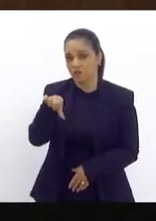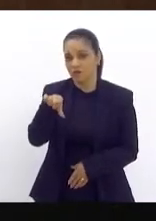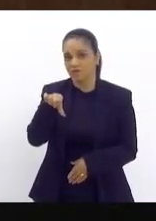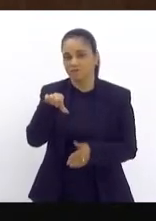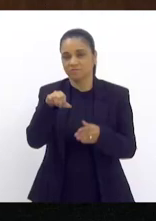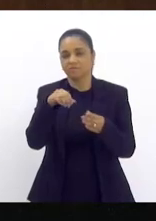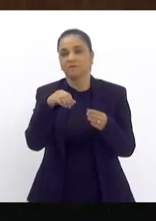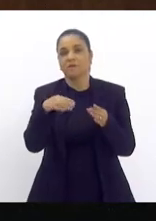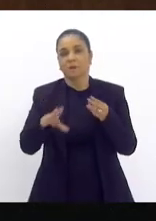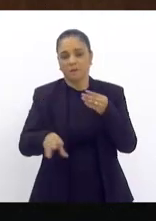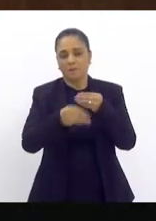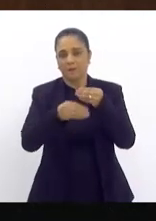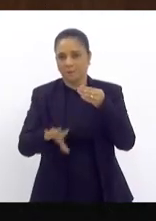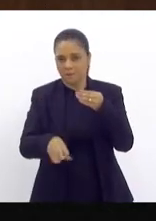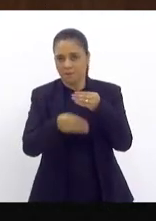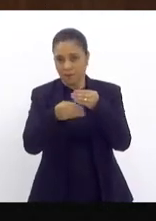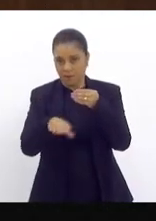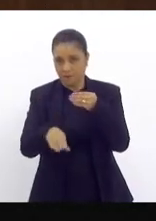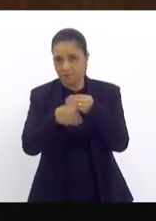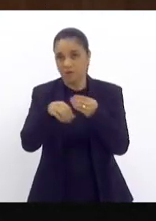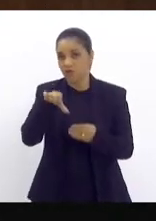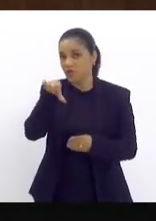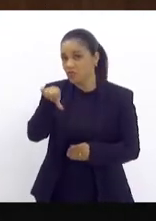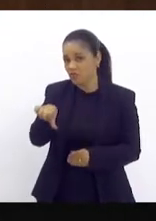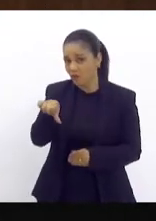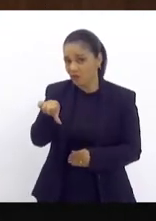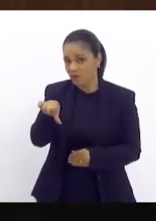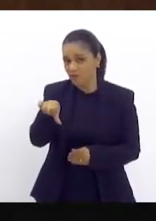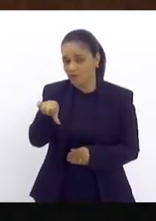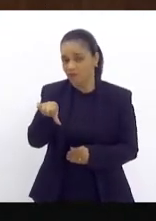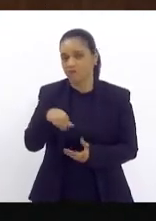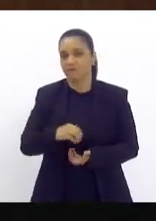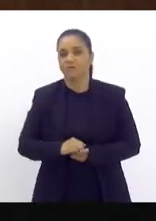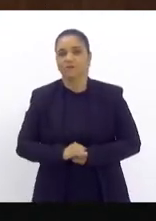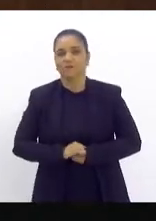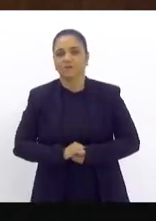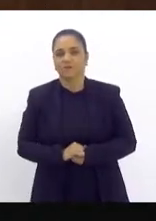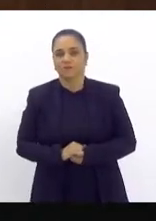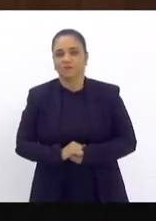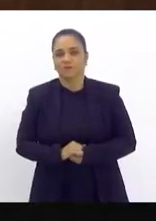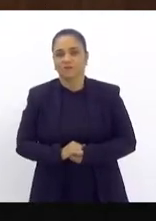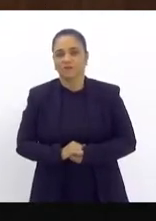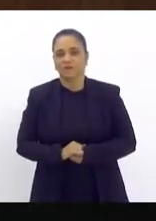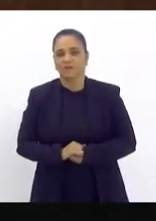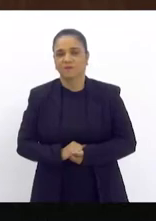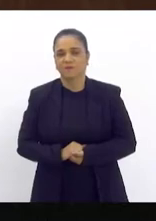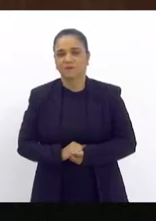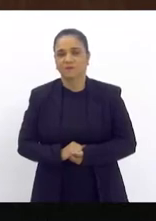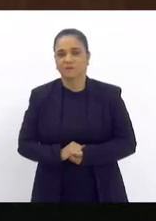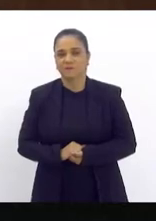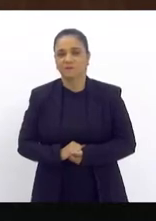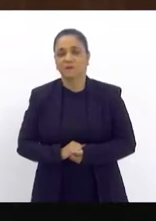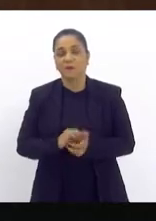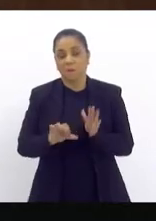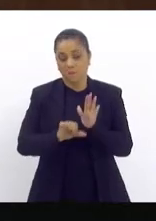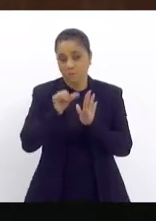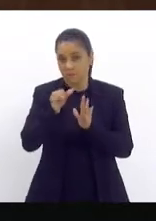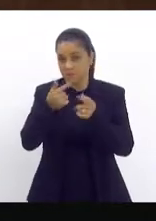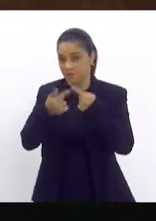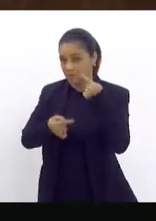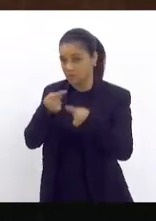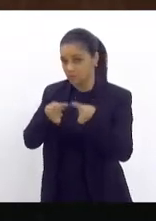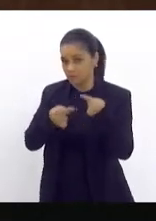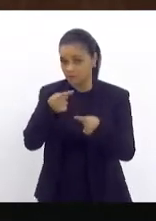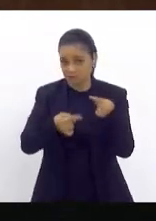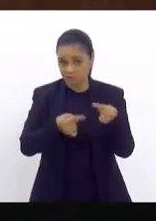9 emendas, senhora Presidente. Constitucionalidade com 9 emendas. Como ainda está em primeira discussão,